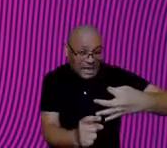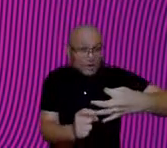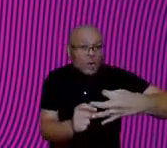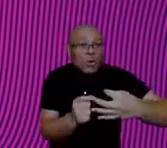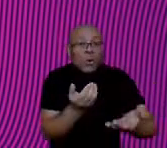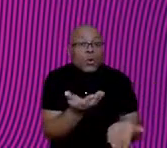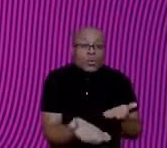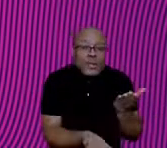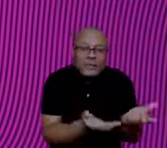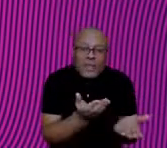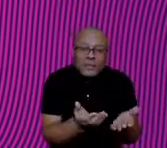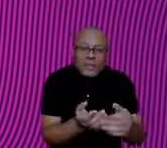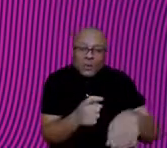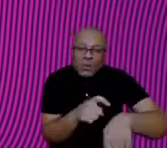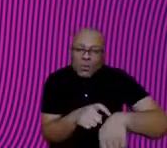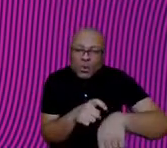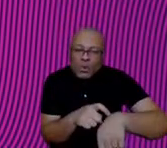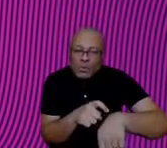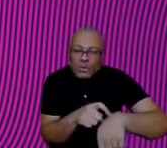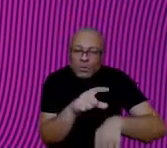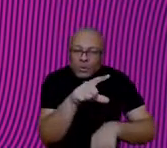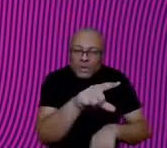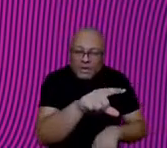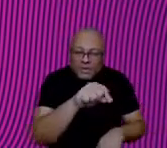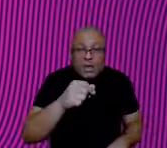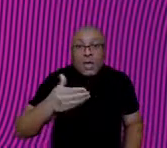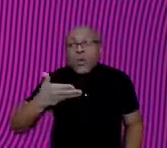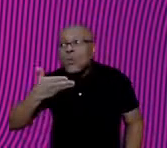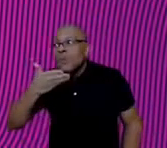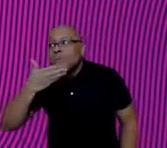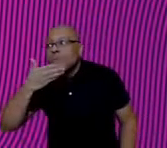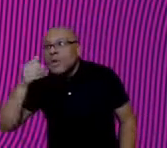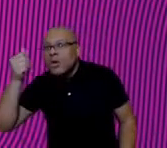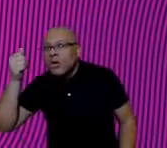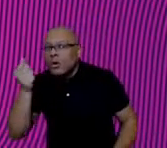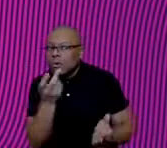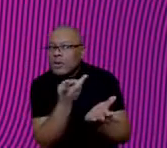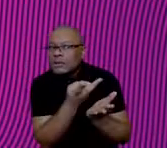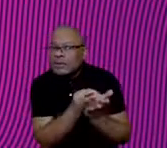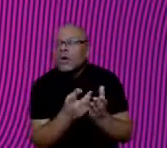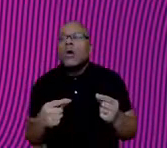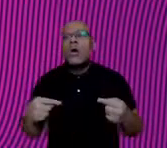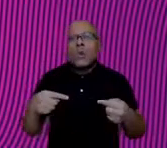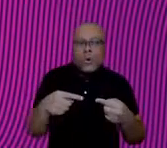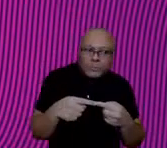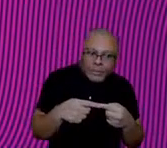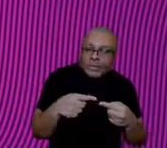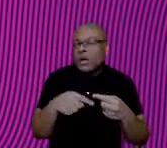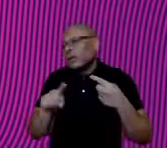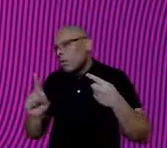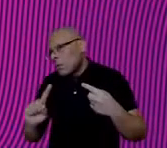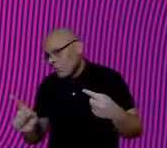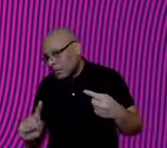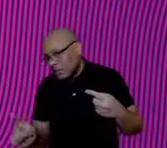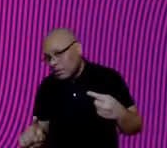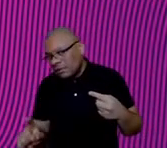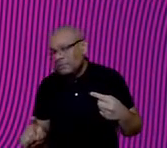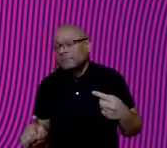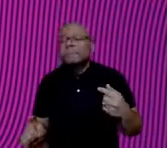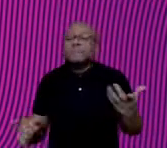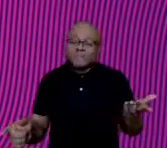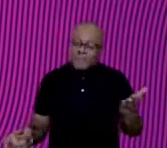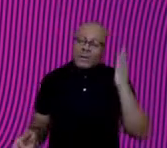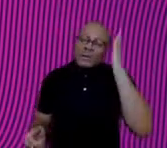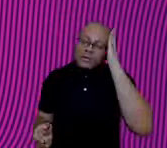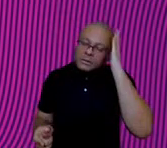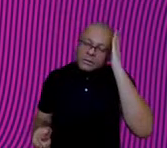de escolher melhor aquele paciente que vai se beneficiar de um determinado tratamento, então você ter mais